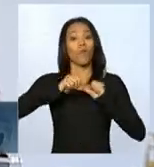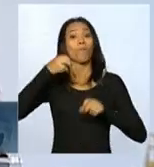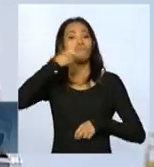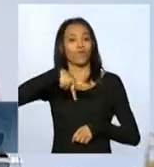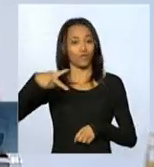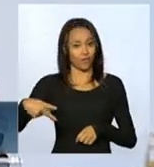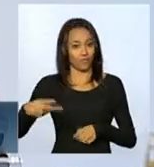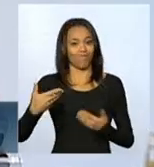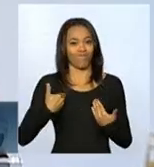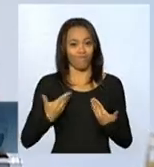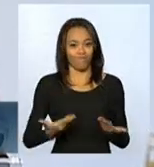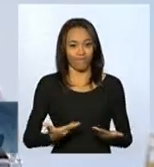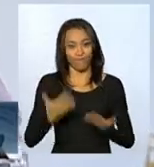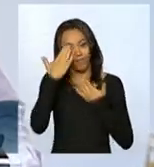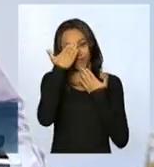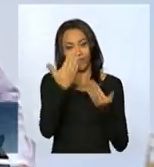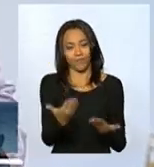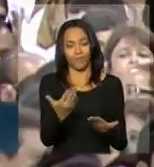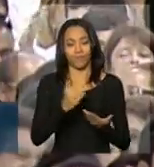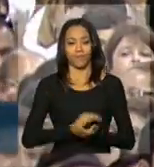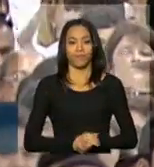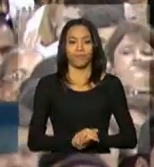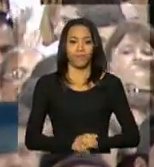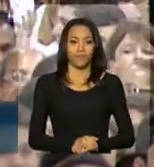Muito obrigado.